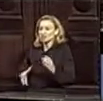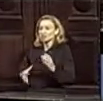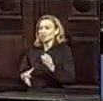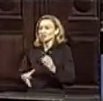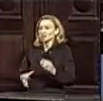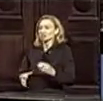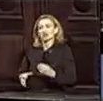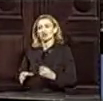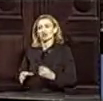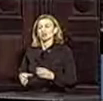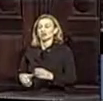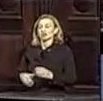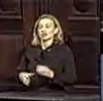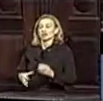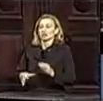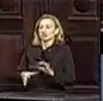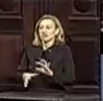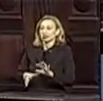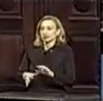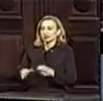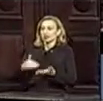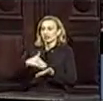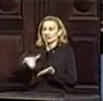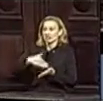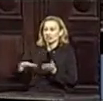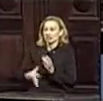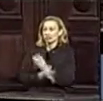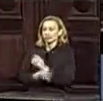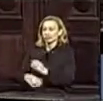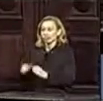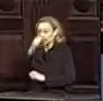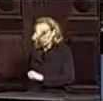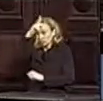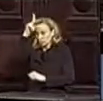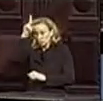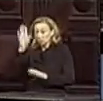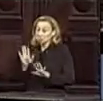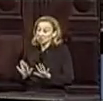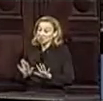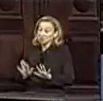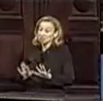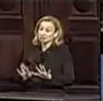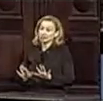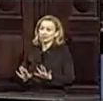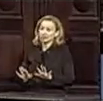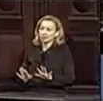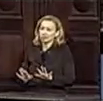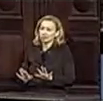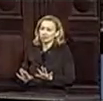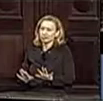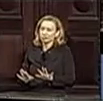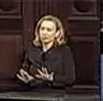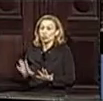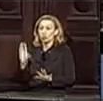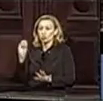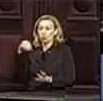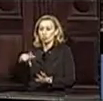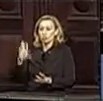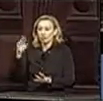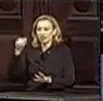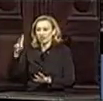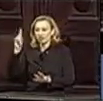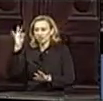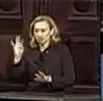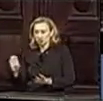um desprestígio para a própria corporação. Mas foi trazido. O comandante-geral da Polícia Militar